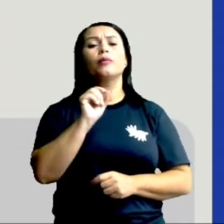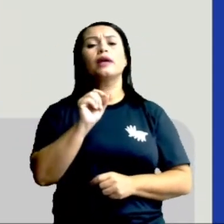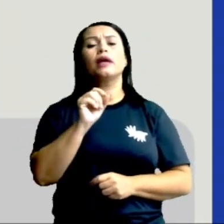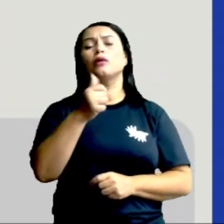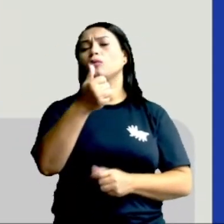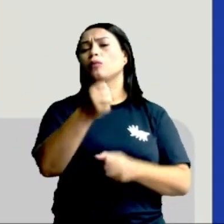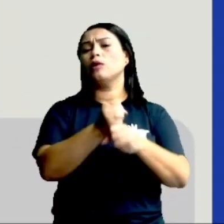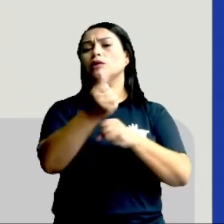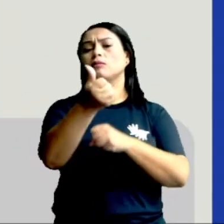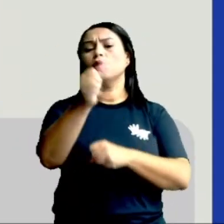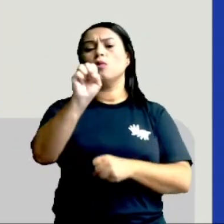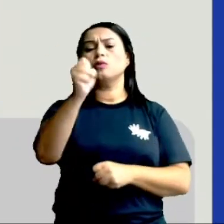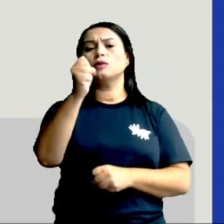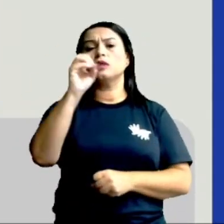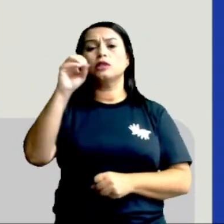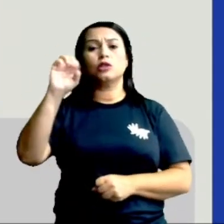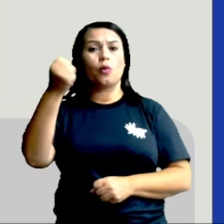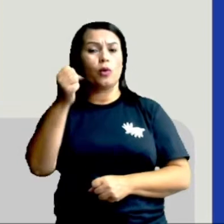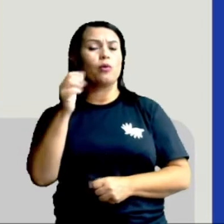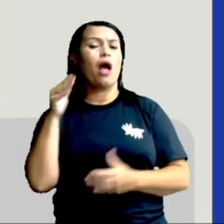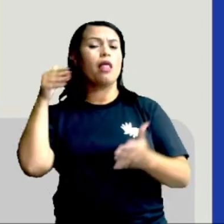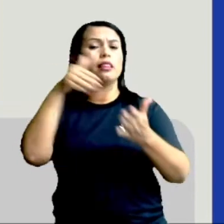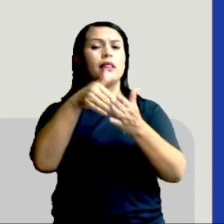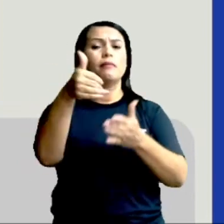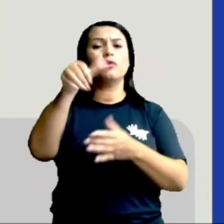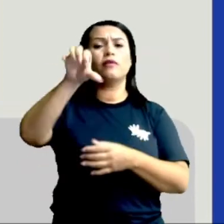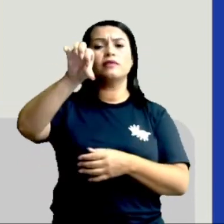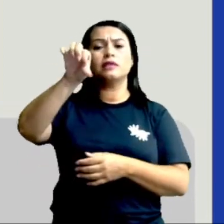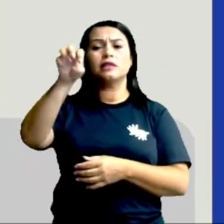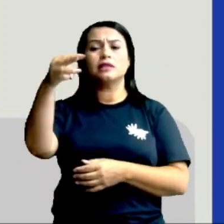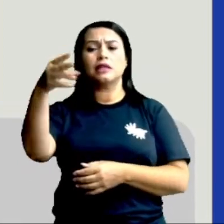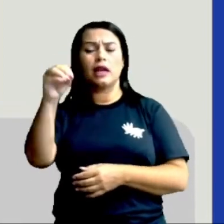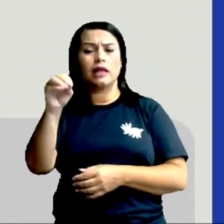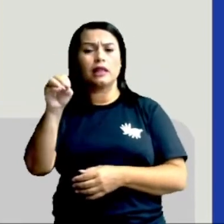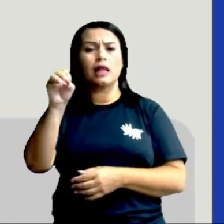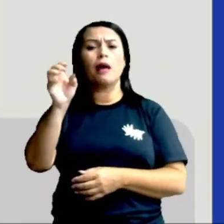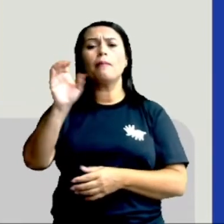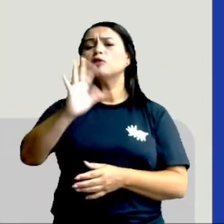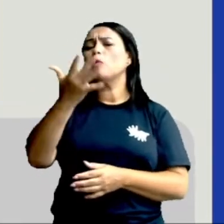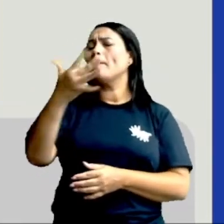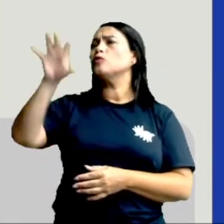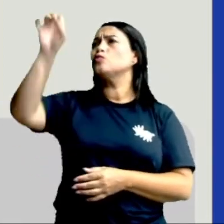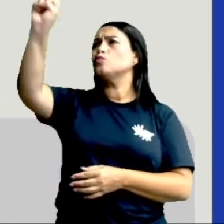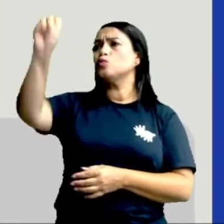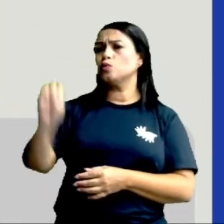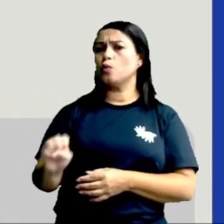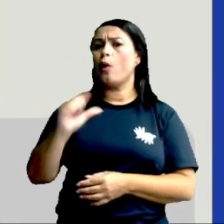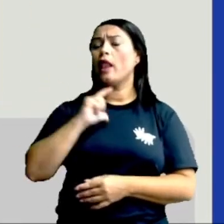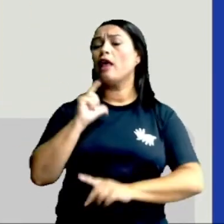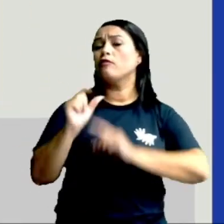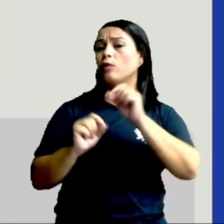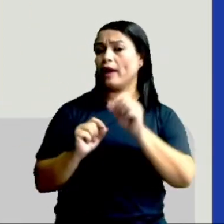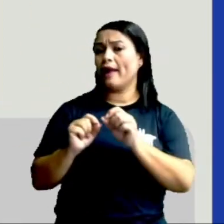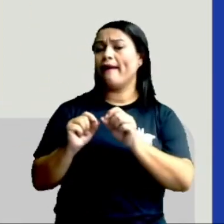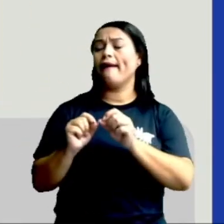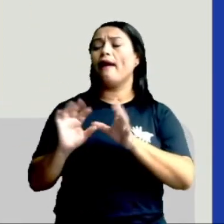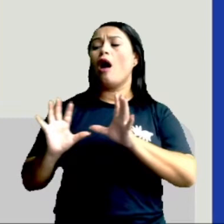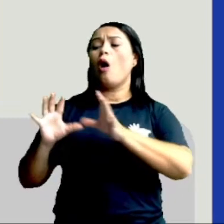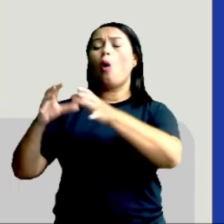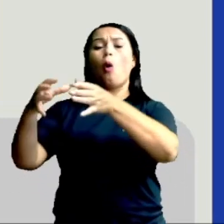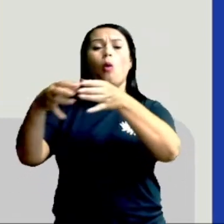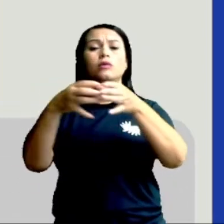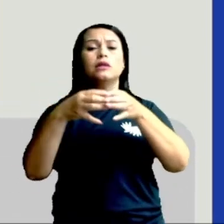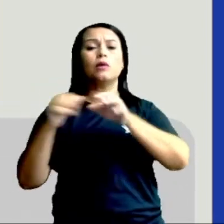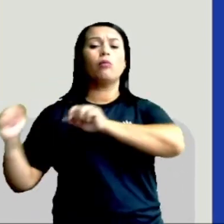de 1808 até 1930, na região sul. Tivemos aí a colonização para